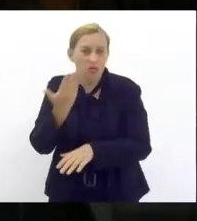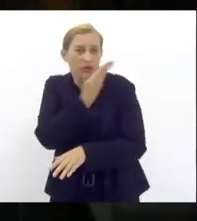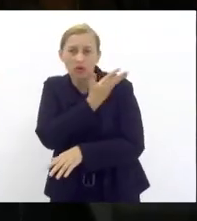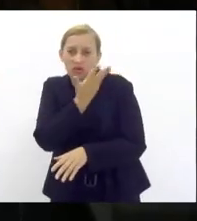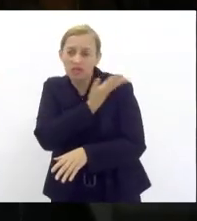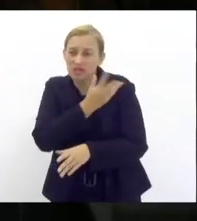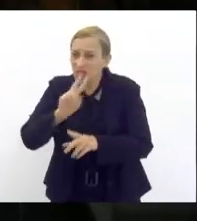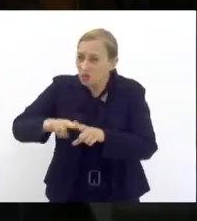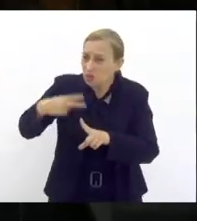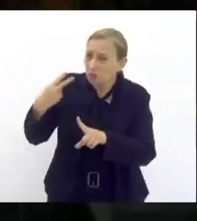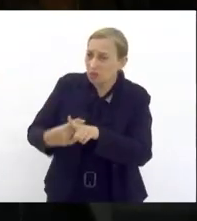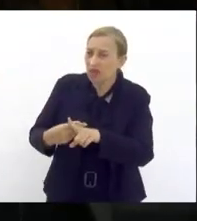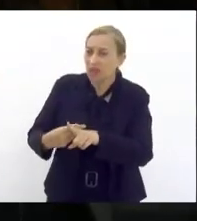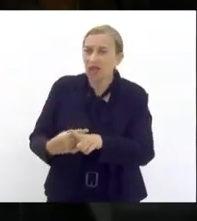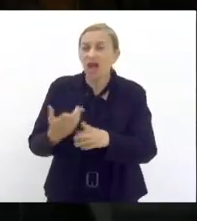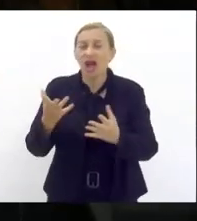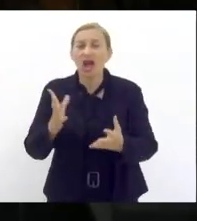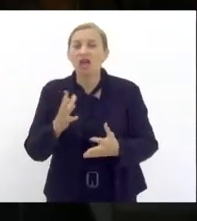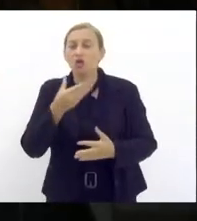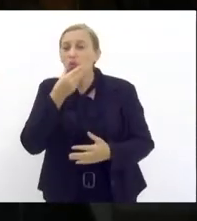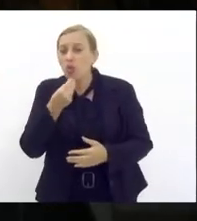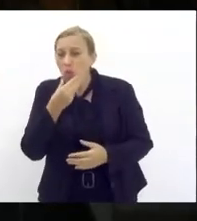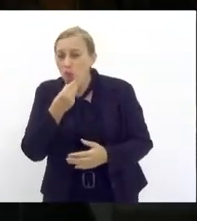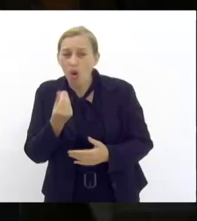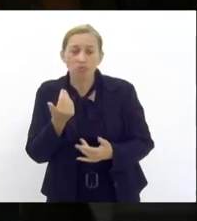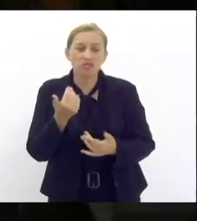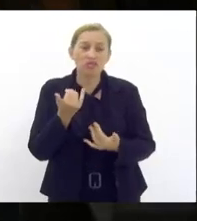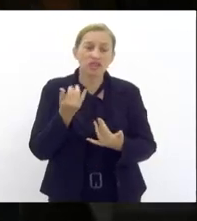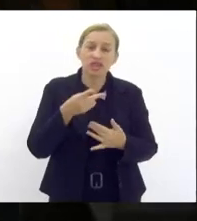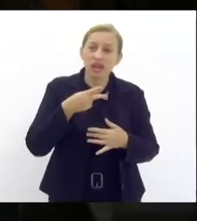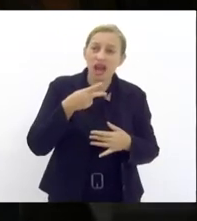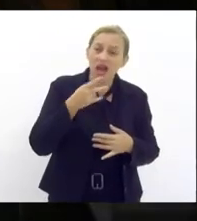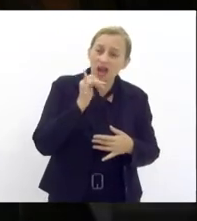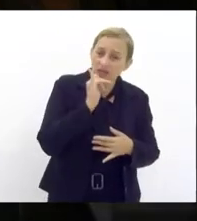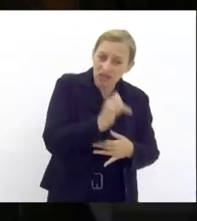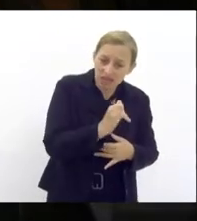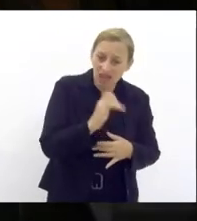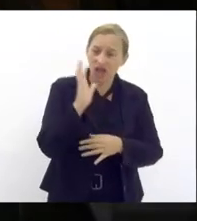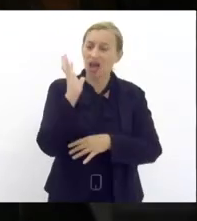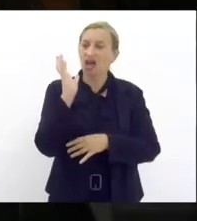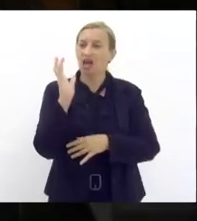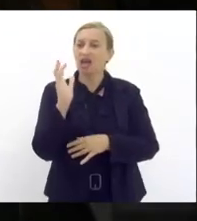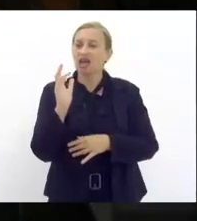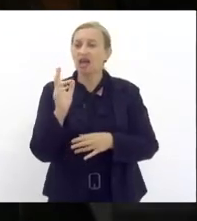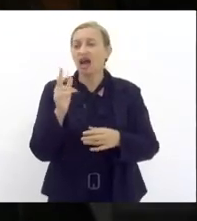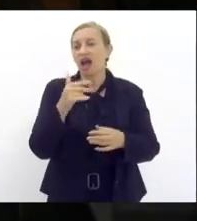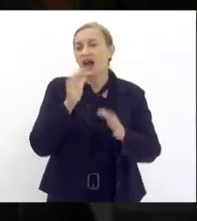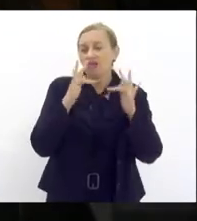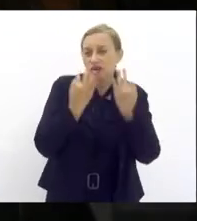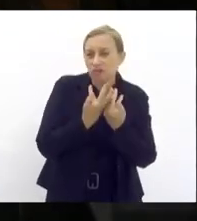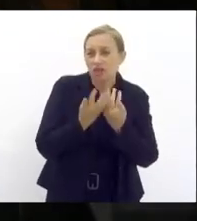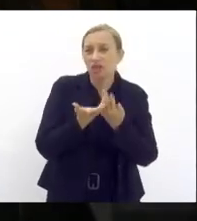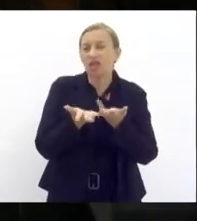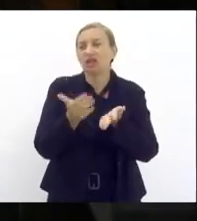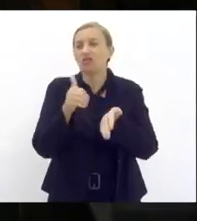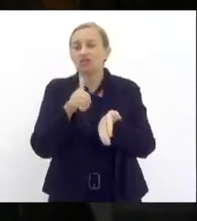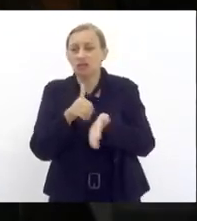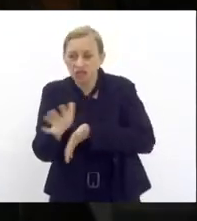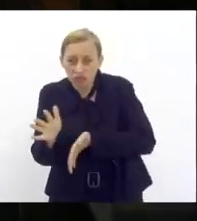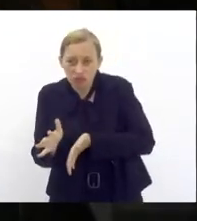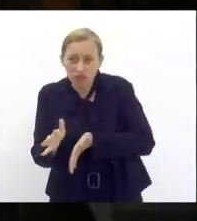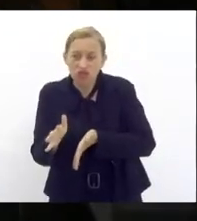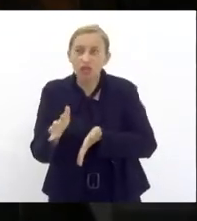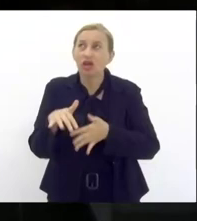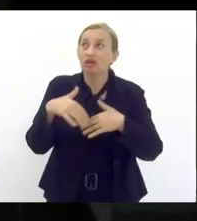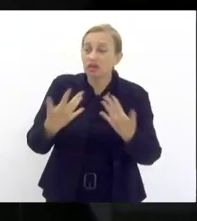bolado, tem que avisar para a família que foi demitido porque aconteceu uma situação dessa. E já é o caos da família, e já começa a degringolar. Mas, enfim, essa é só uma analogia que